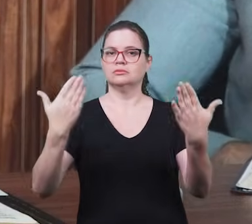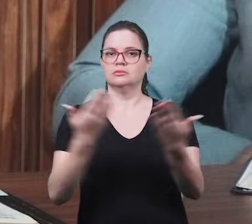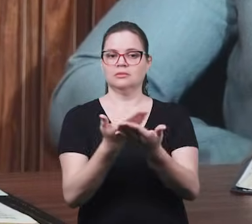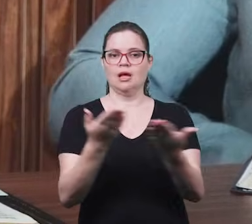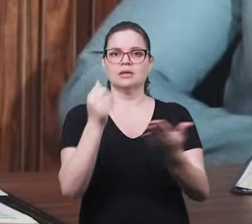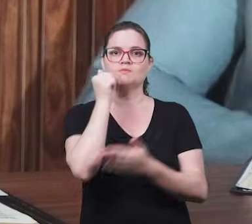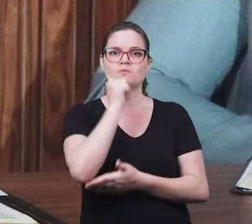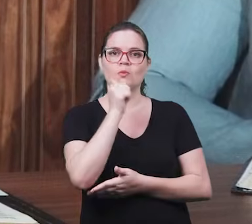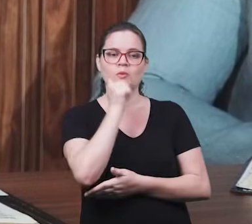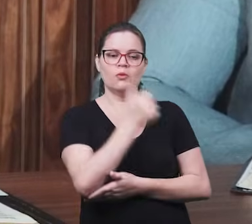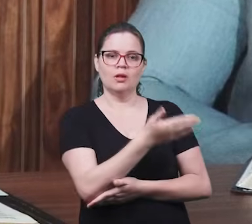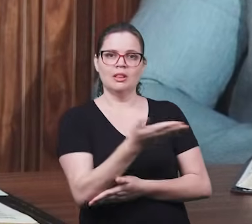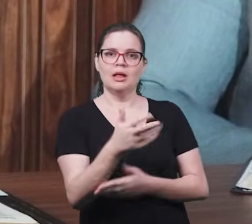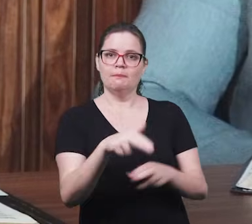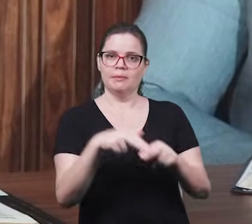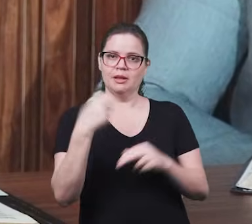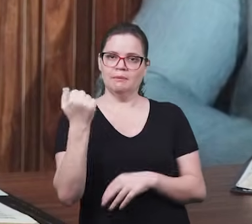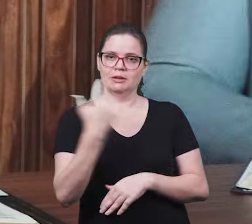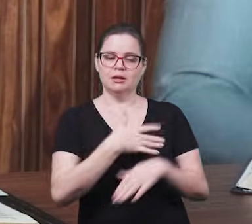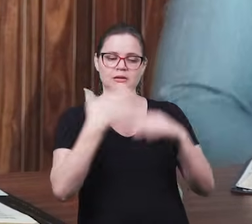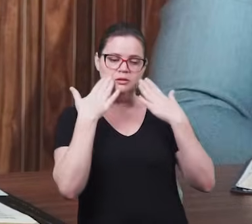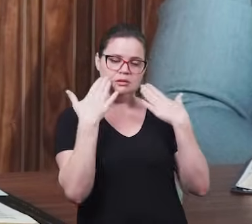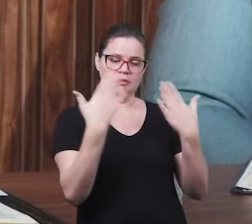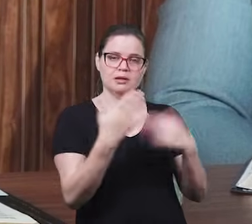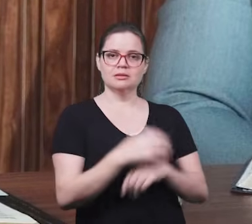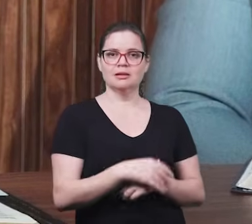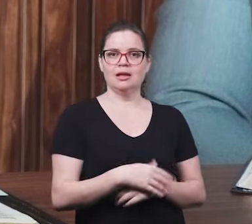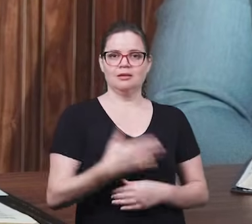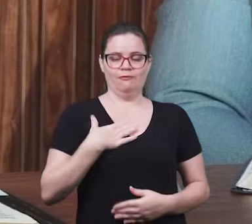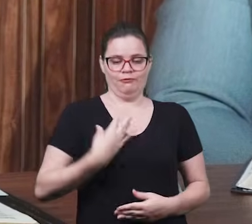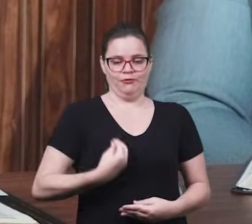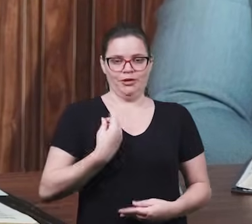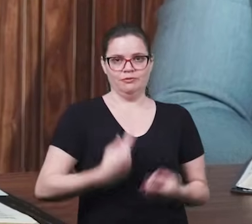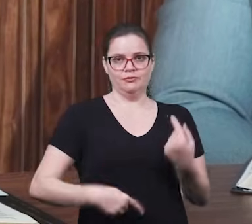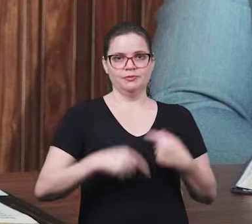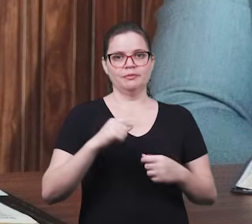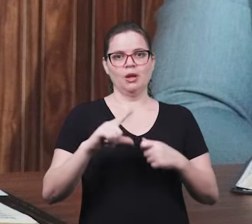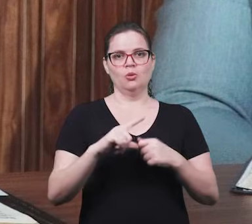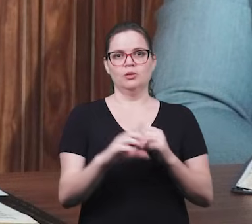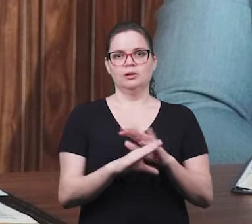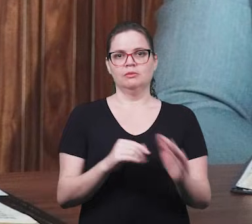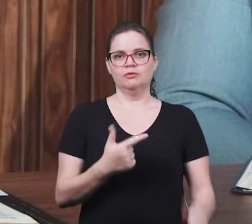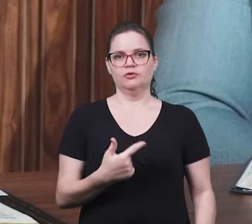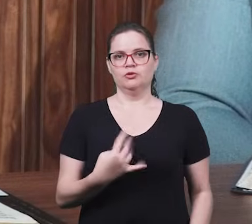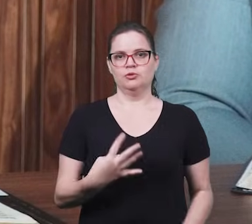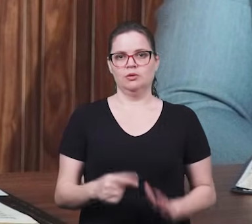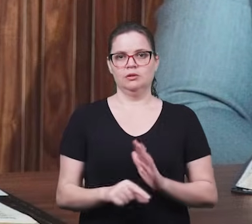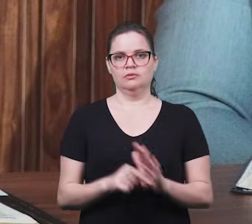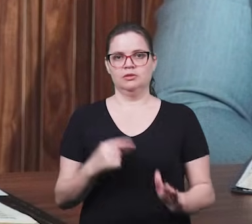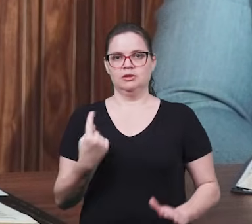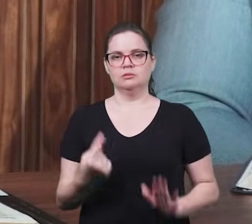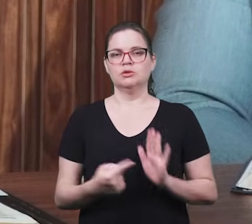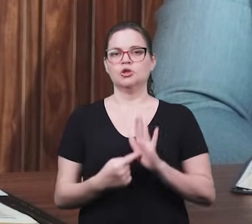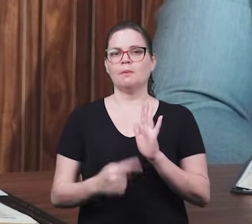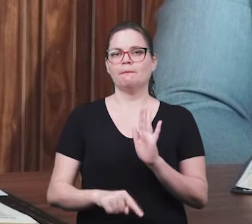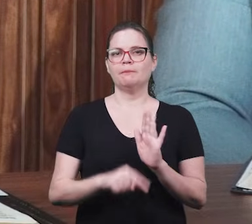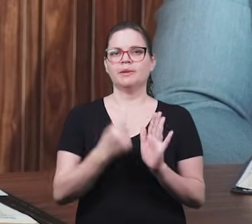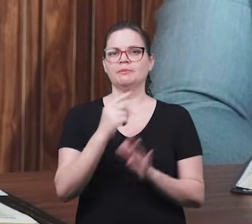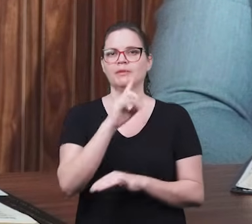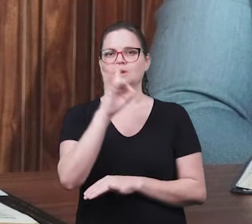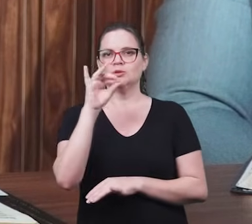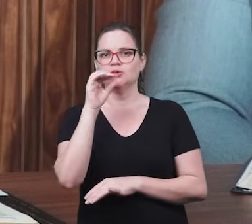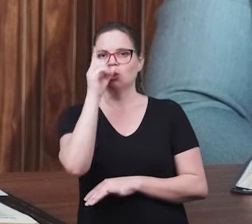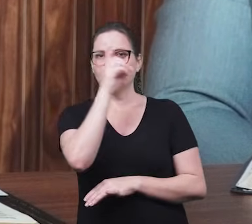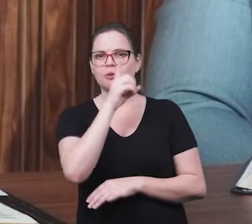aparece ali para as mulheres pela madrugada. O texto está lá em Lucas, capítulo 24, verso 1. E no primeiro dia